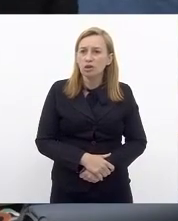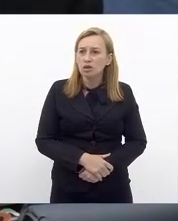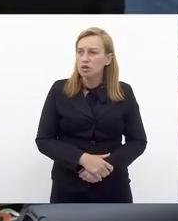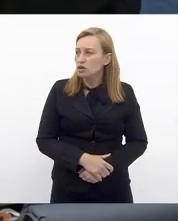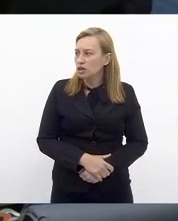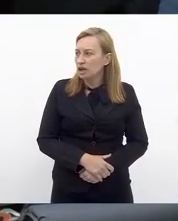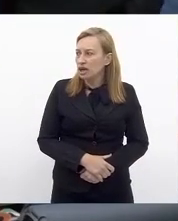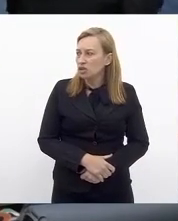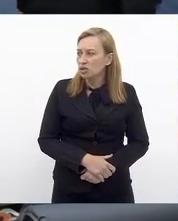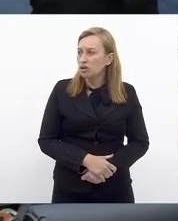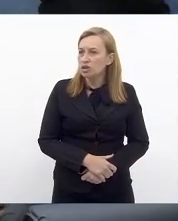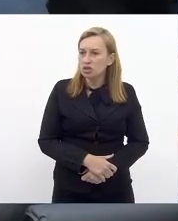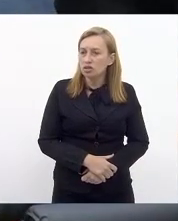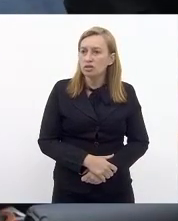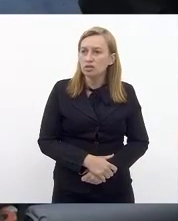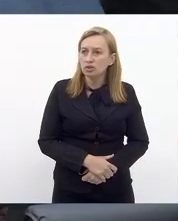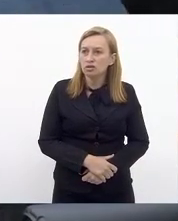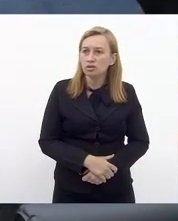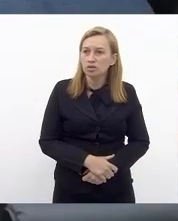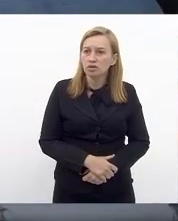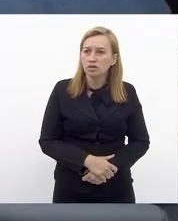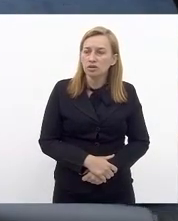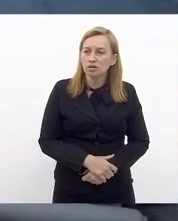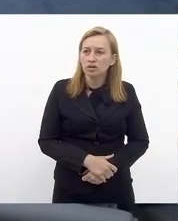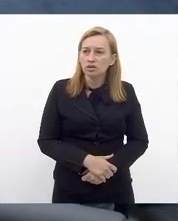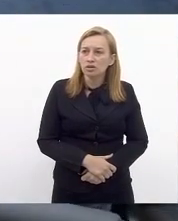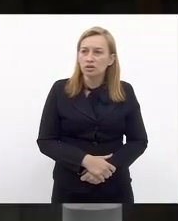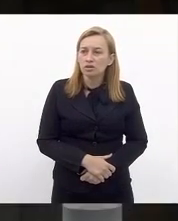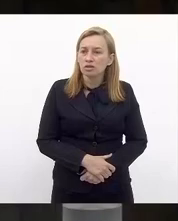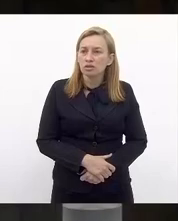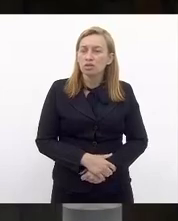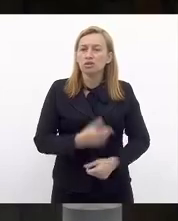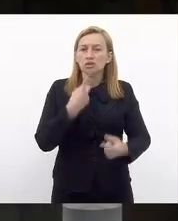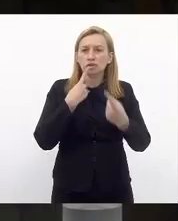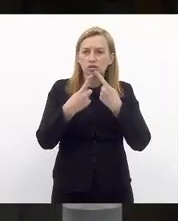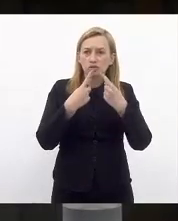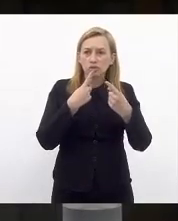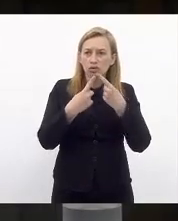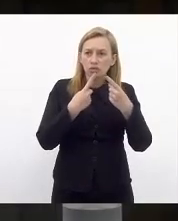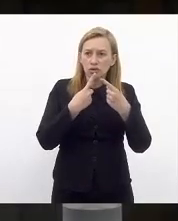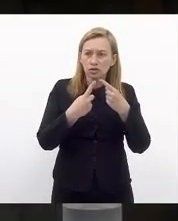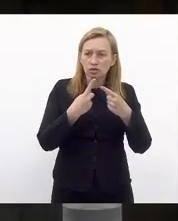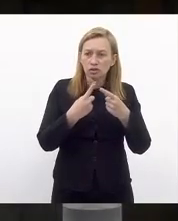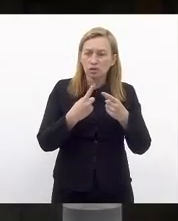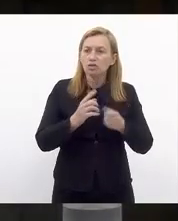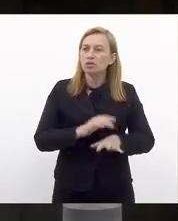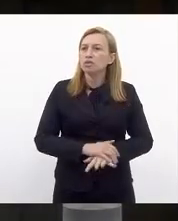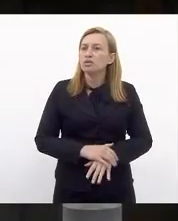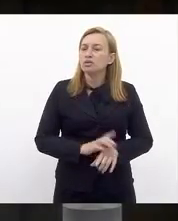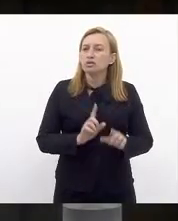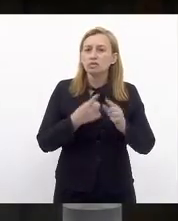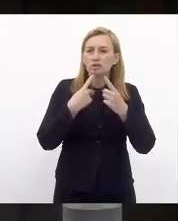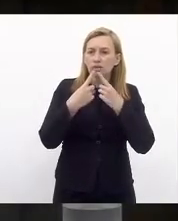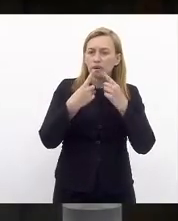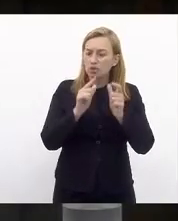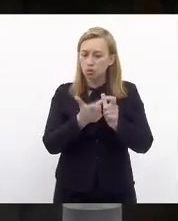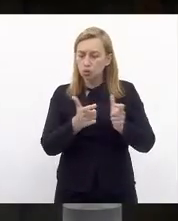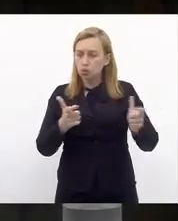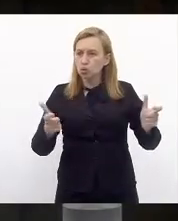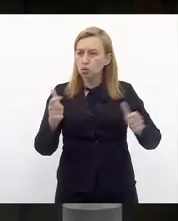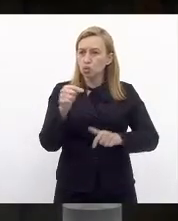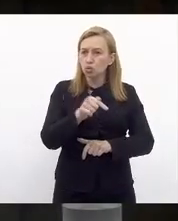o secretário Nelson habemus debates que enfim o debate está se abrindo aqui